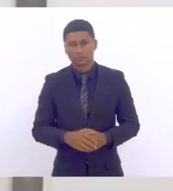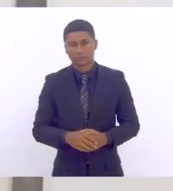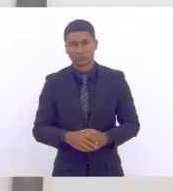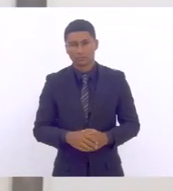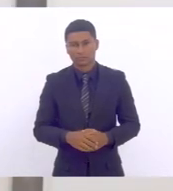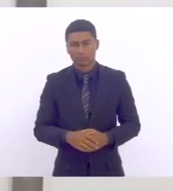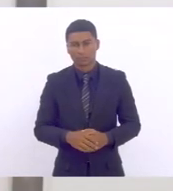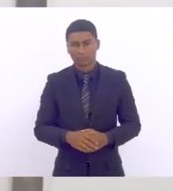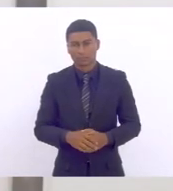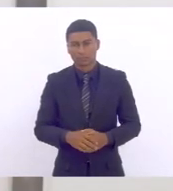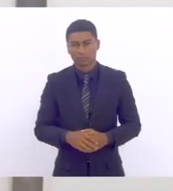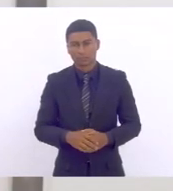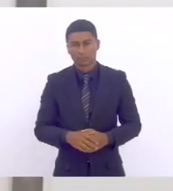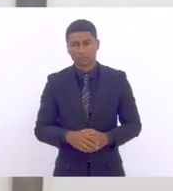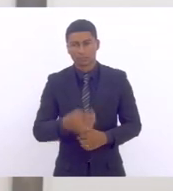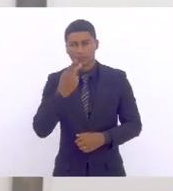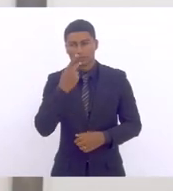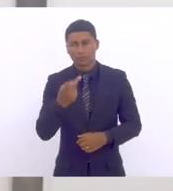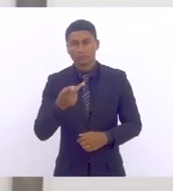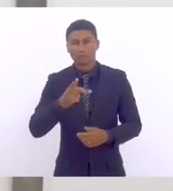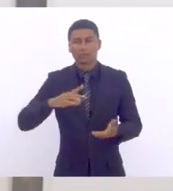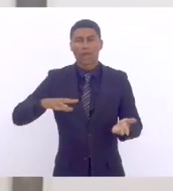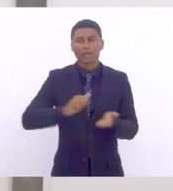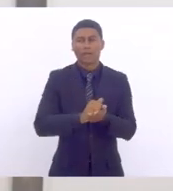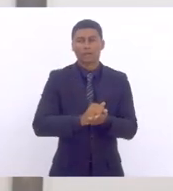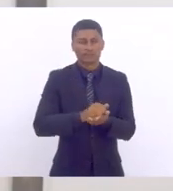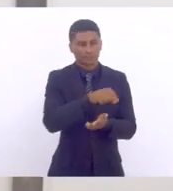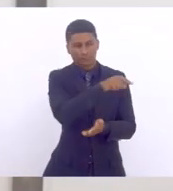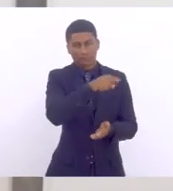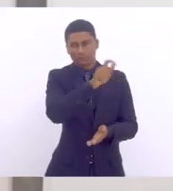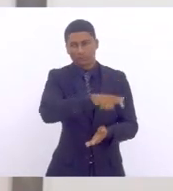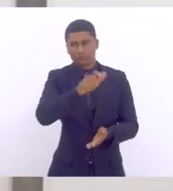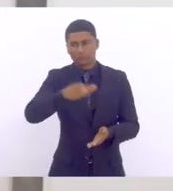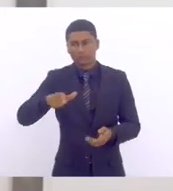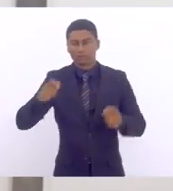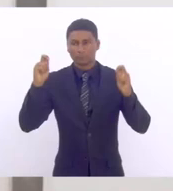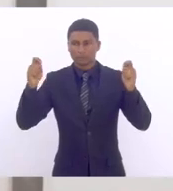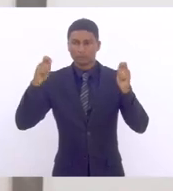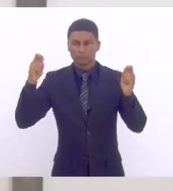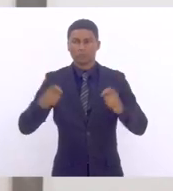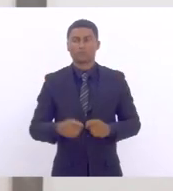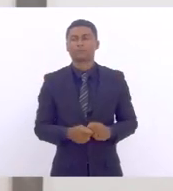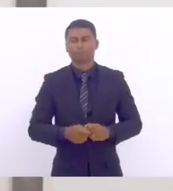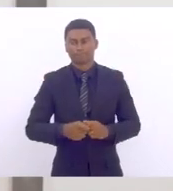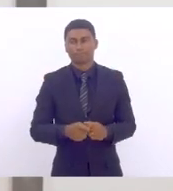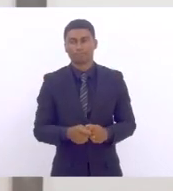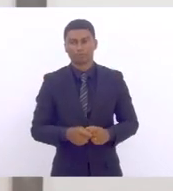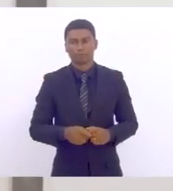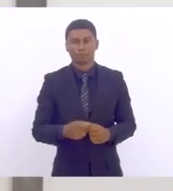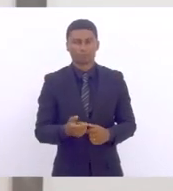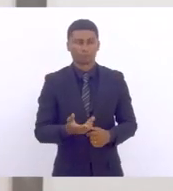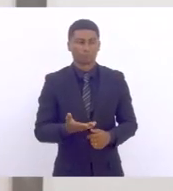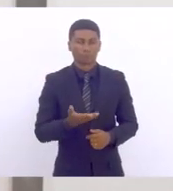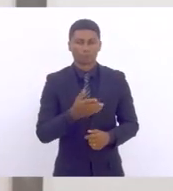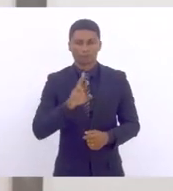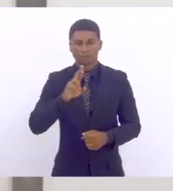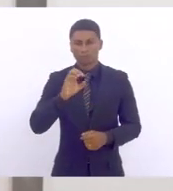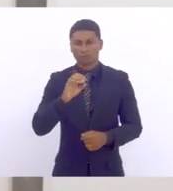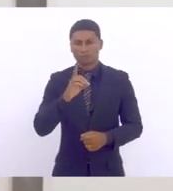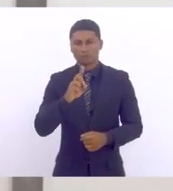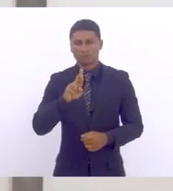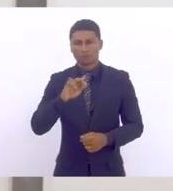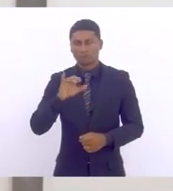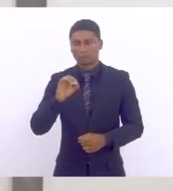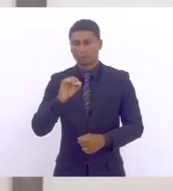Sobre a questão do cadastro dos torcedores. Corroboro as falas feitas pelo meu colega Rodrigo e pelo